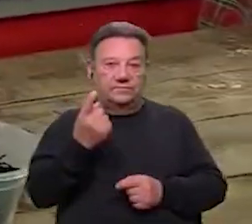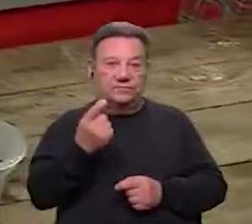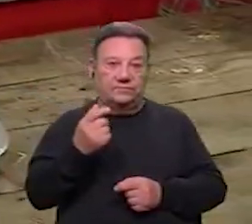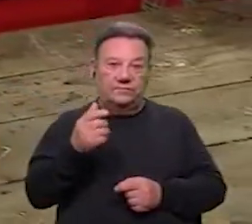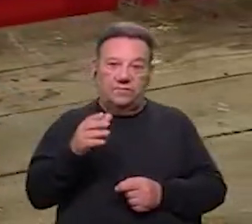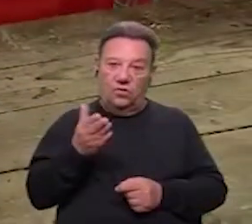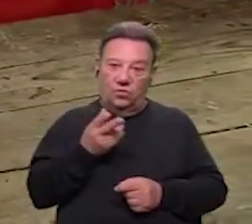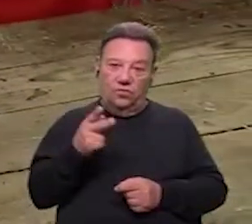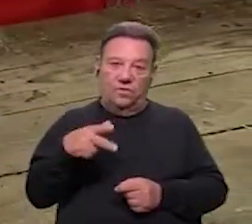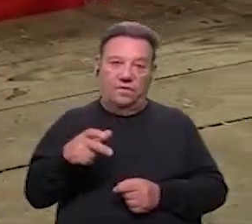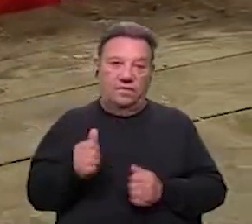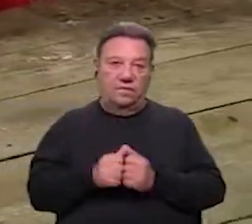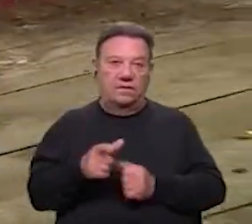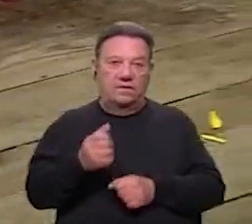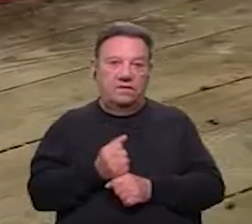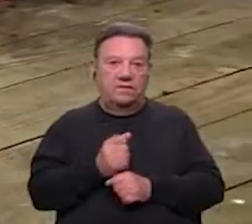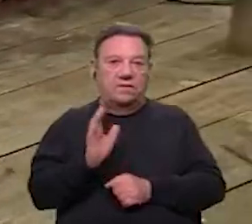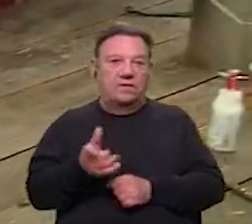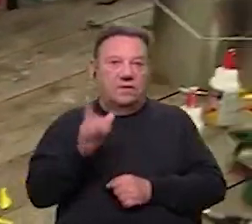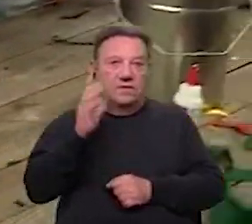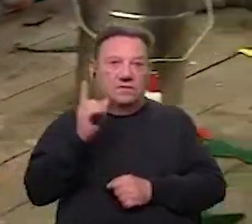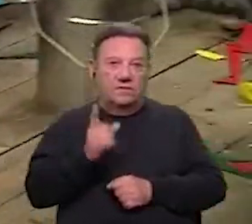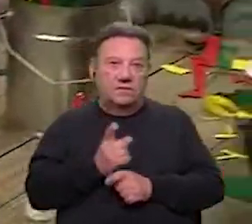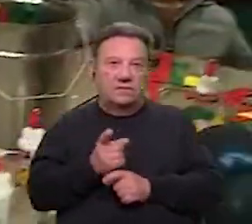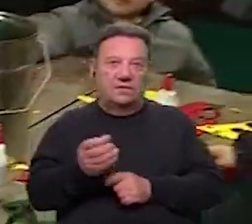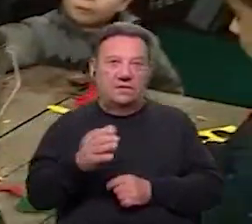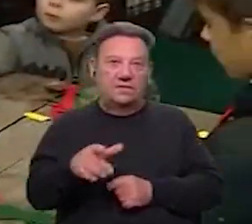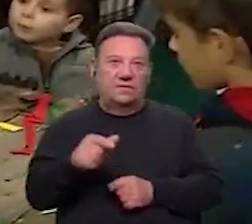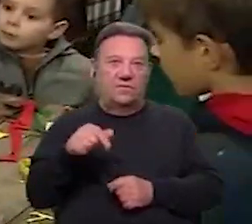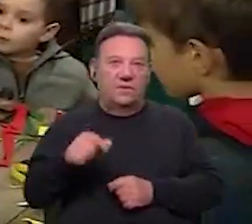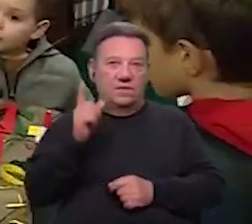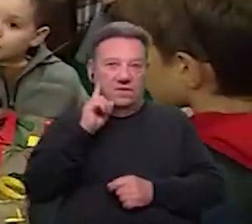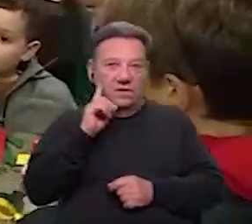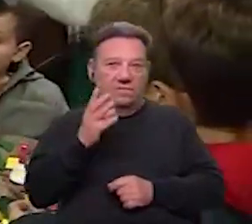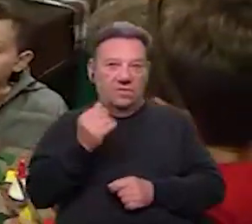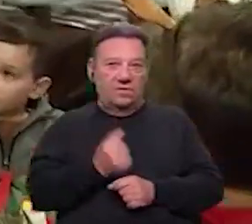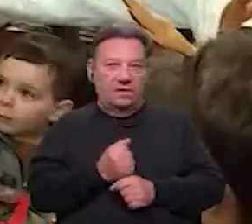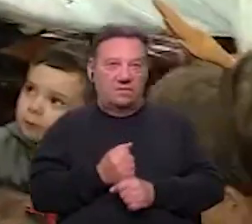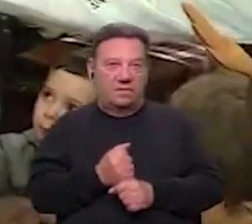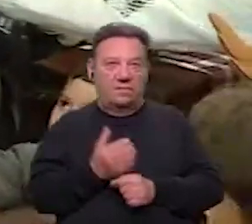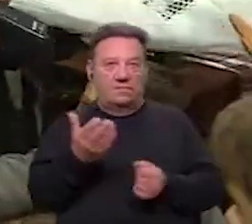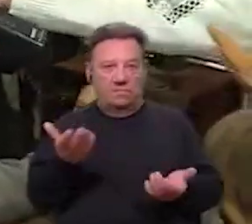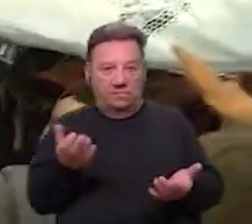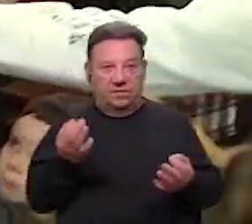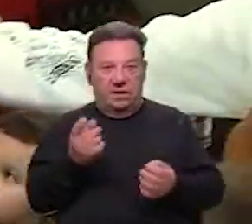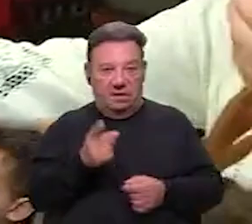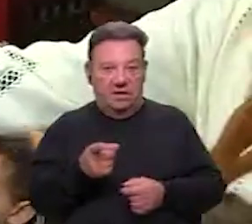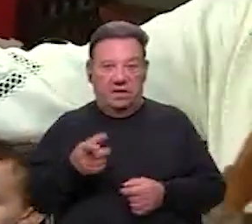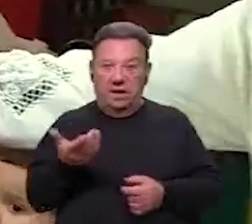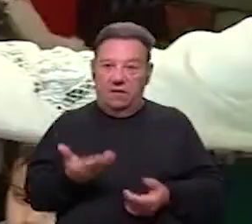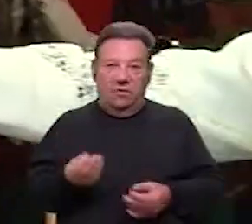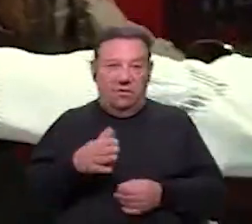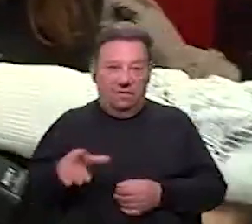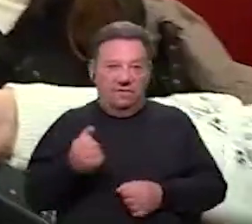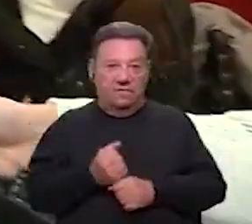duende, o que é que está aqui a acontecer com estas crianças? Hoje é um dia de muito trabalho. Pois é, e elas agora estão a